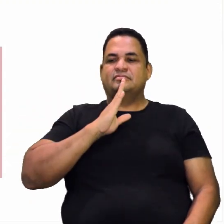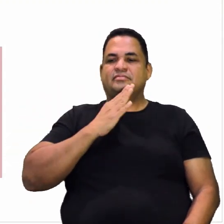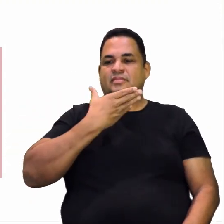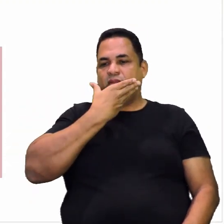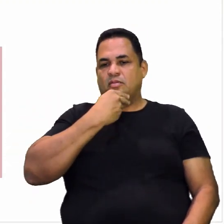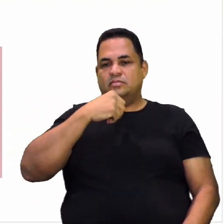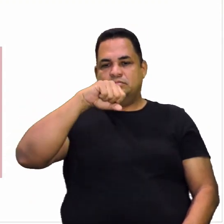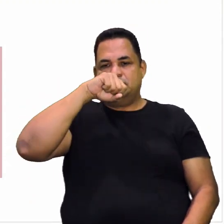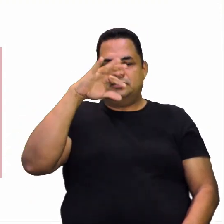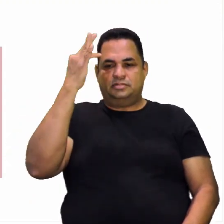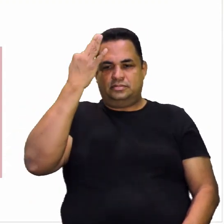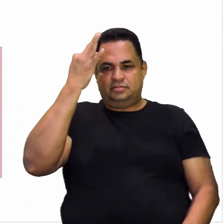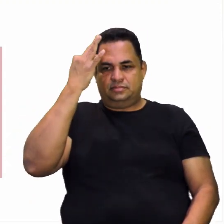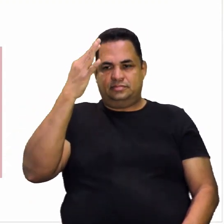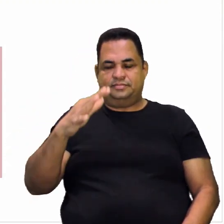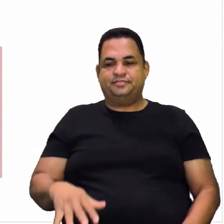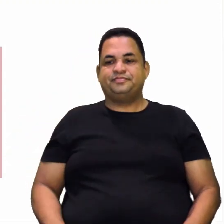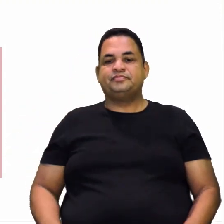da filosofia,